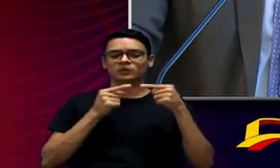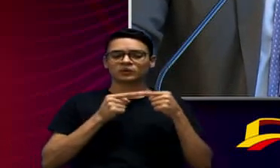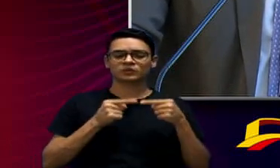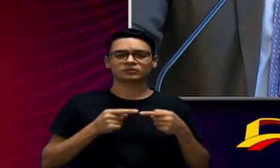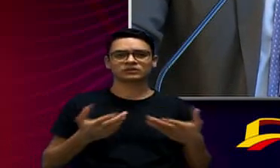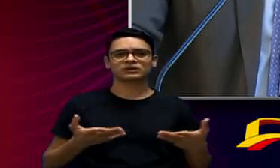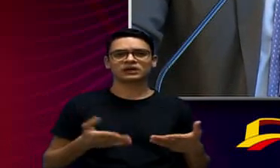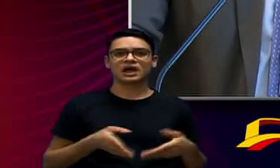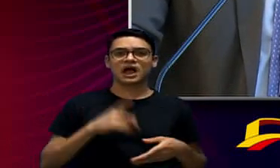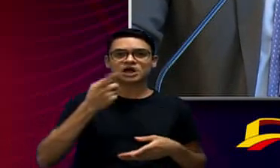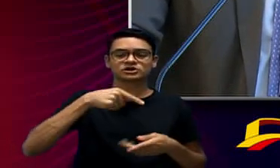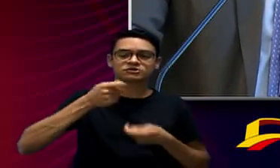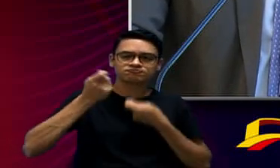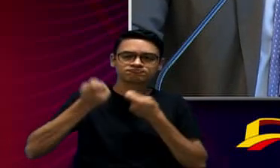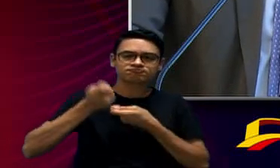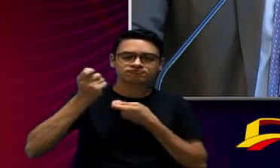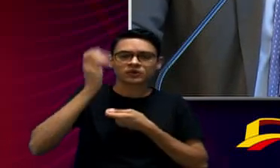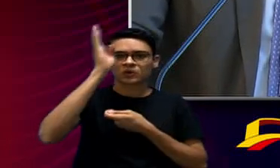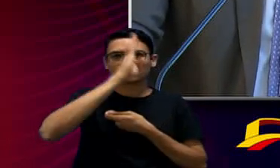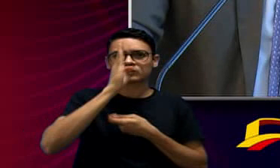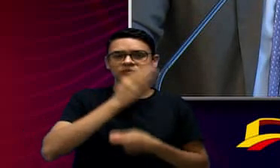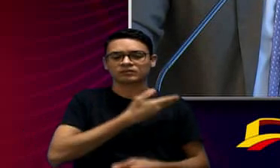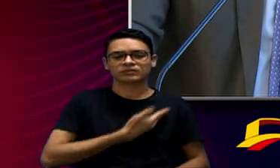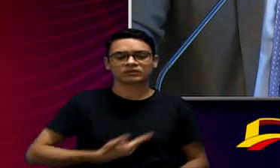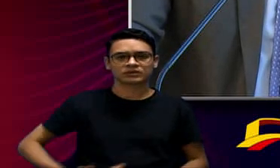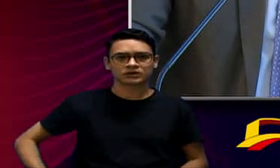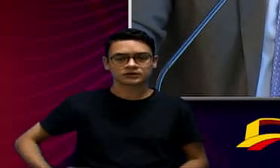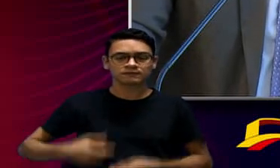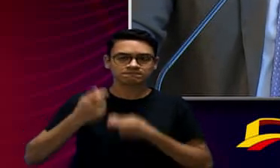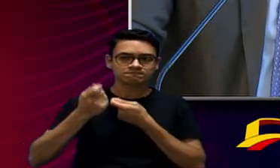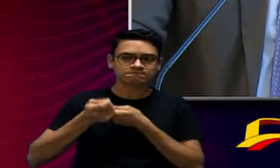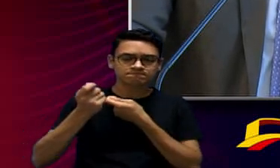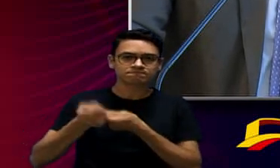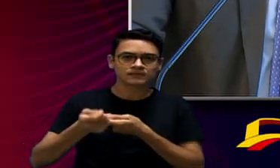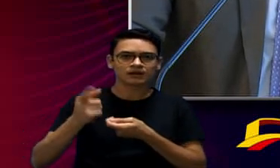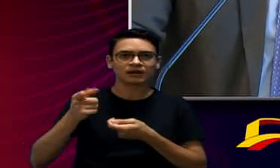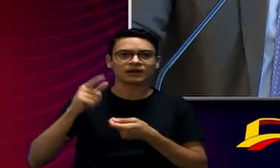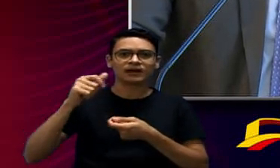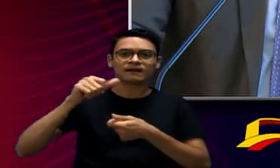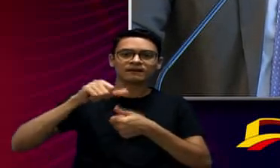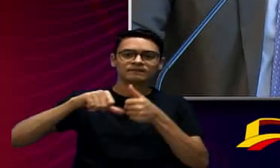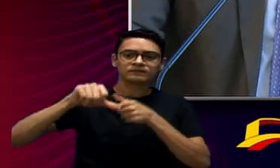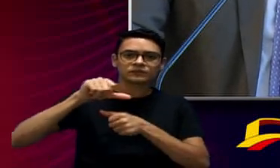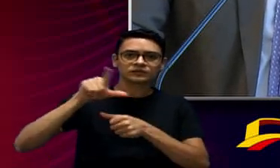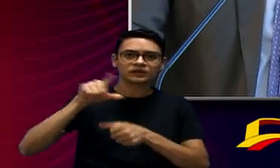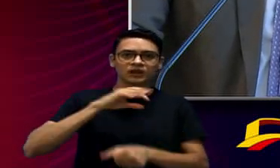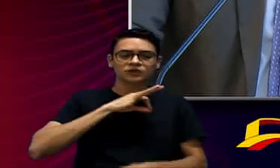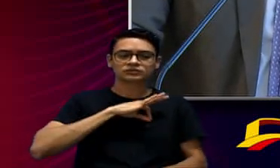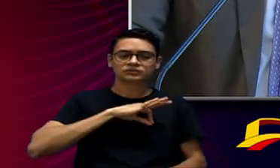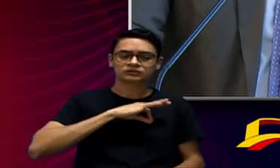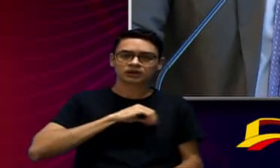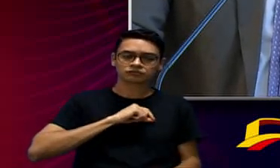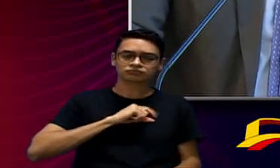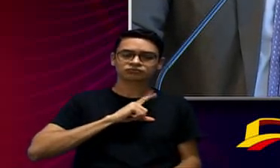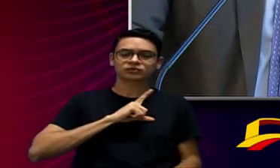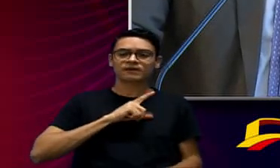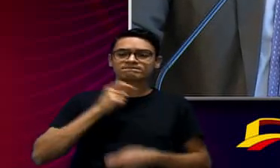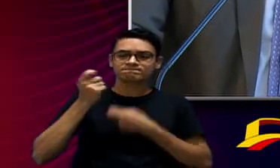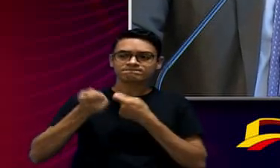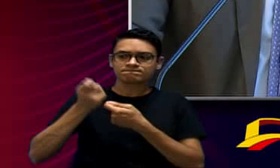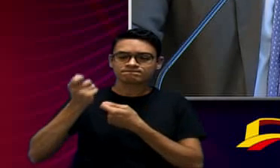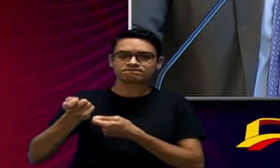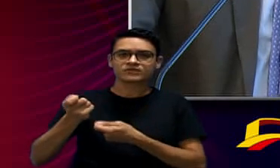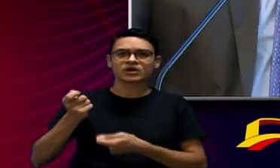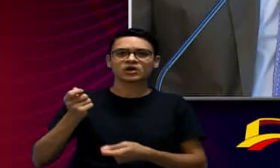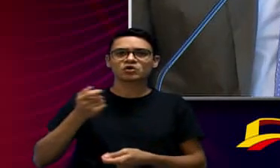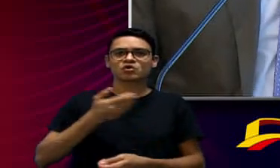governo federal para que haja um reajuste para os trabalhadores de segurança adequado, pressionar o governo estadual. Se formos